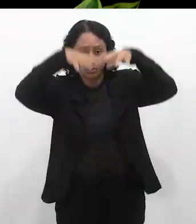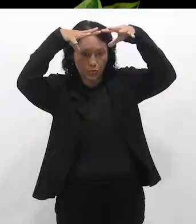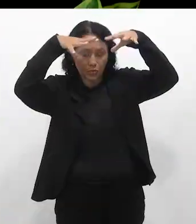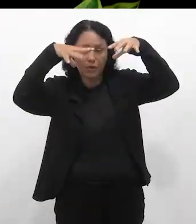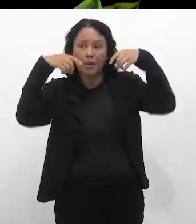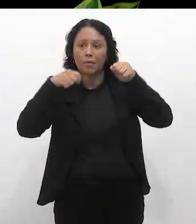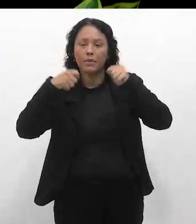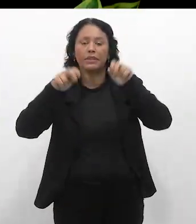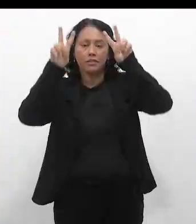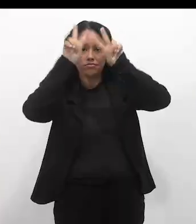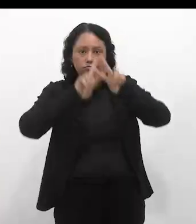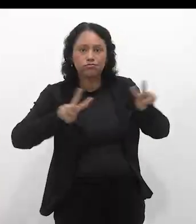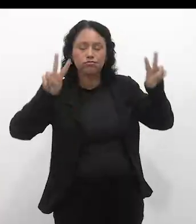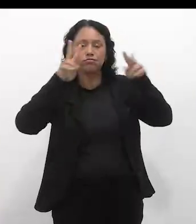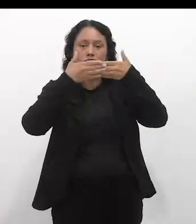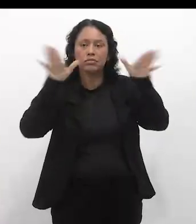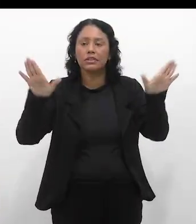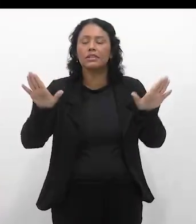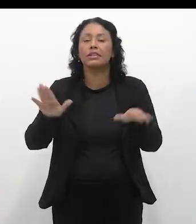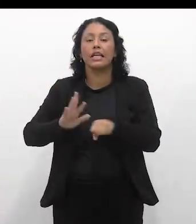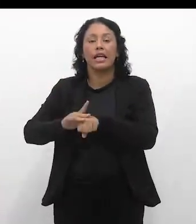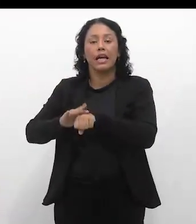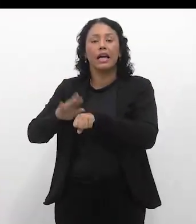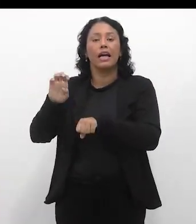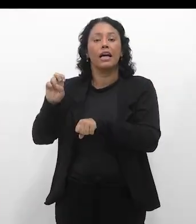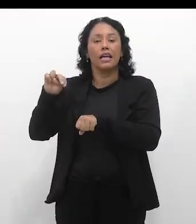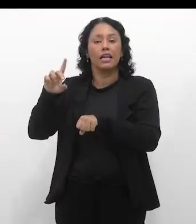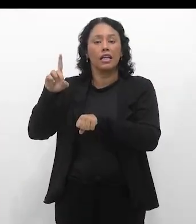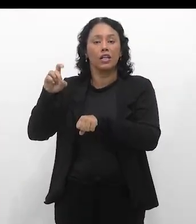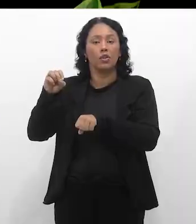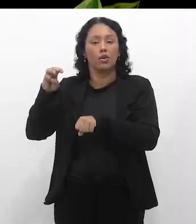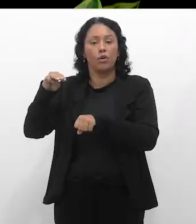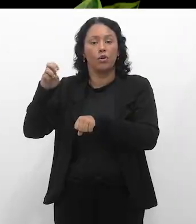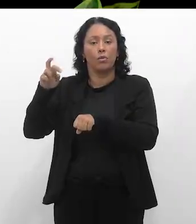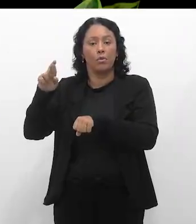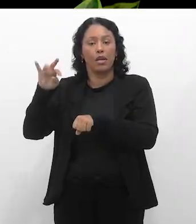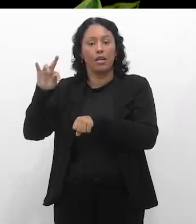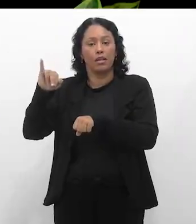da visibilidade à endometriose. E a gente só vai conseguir